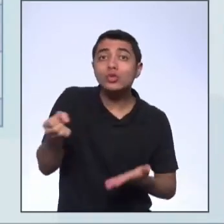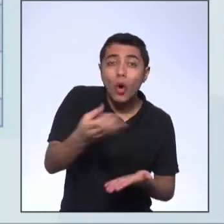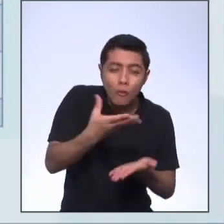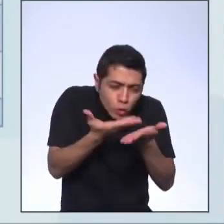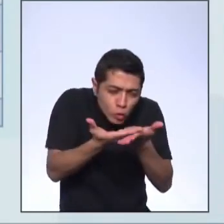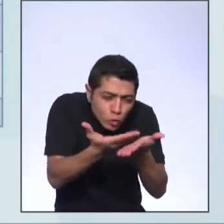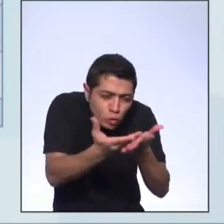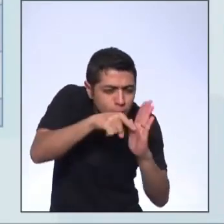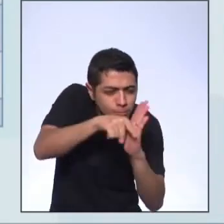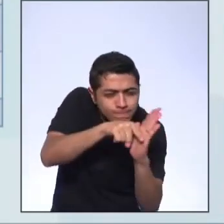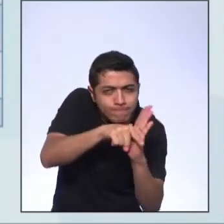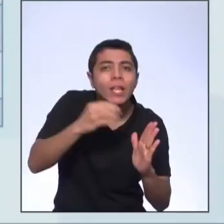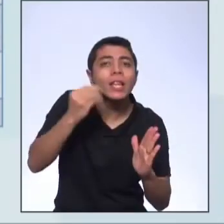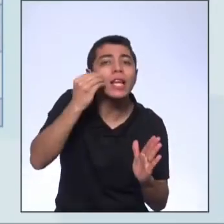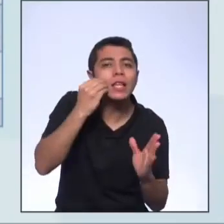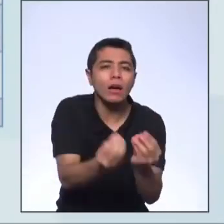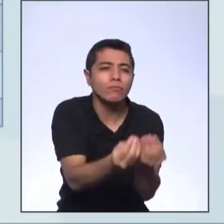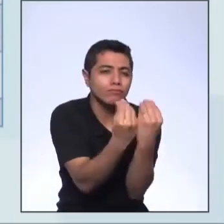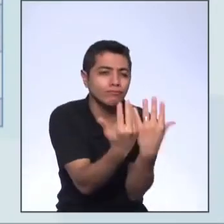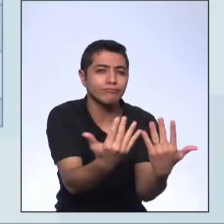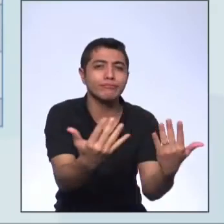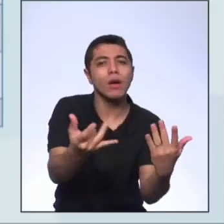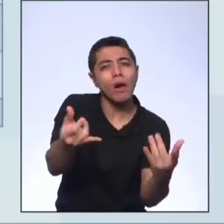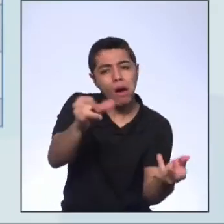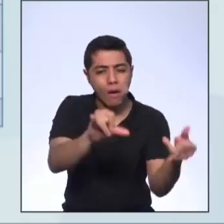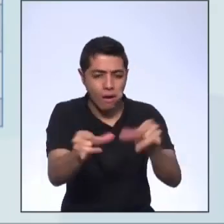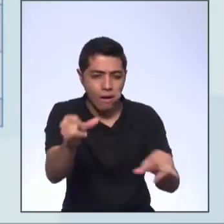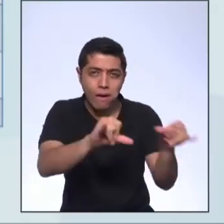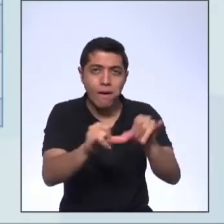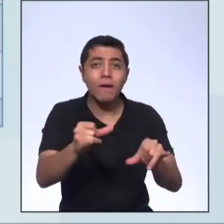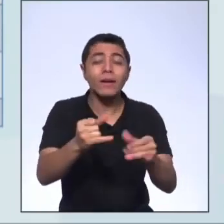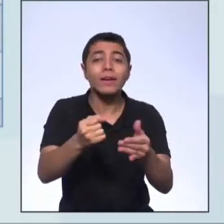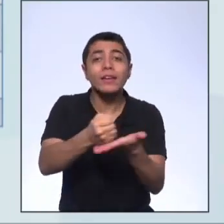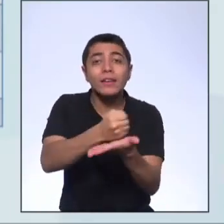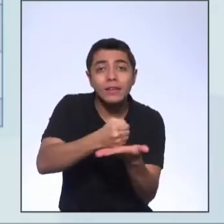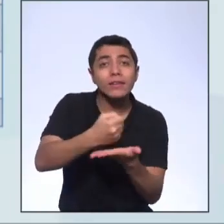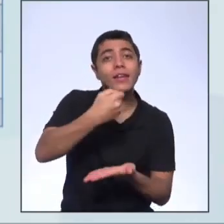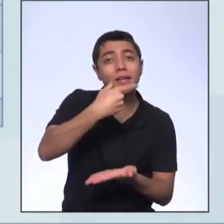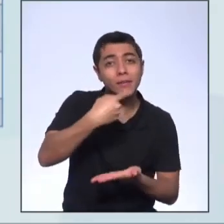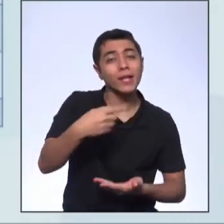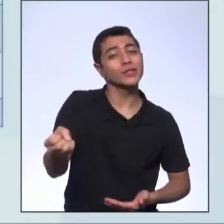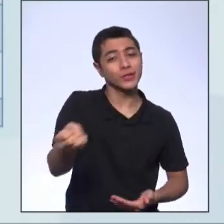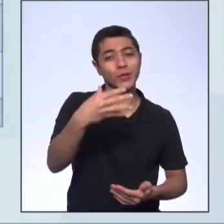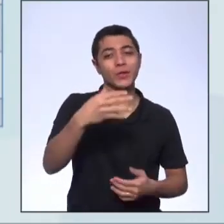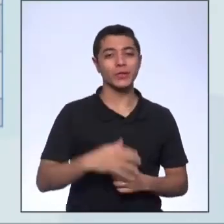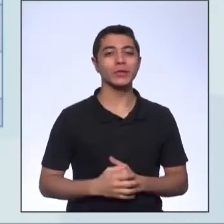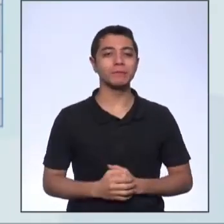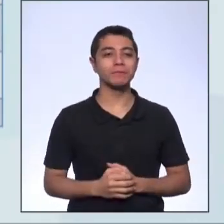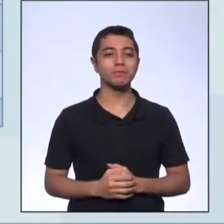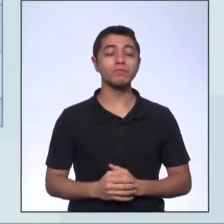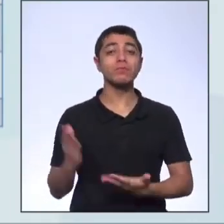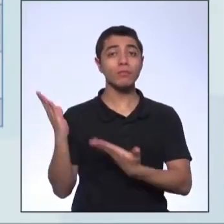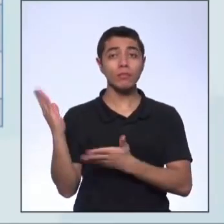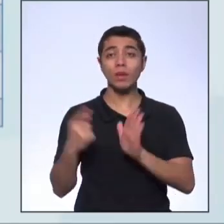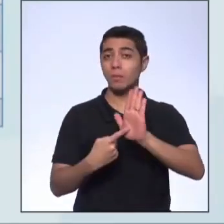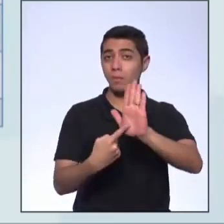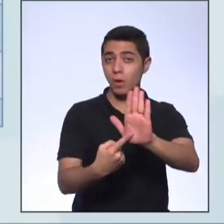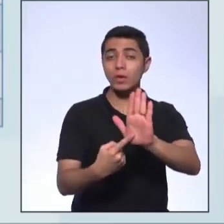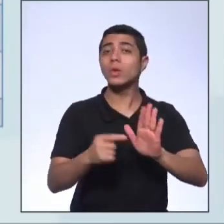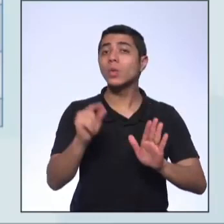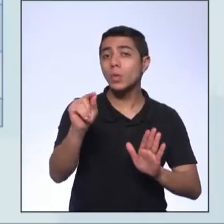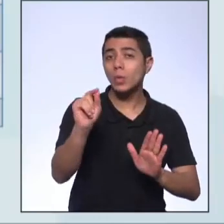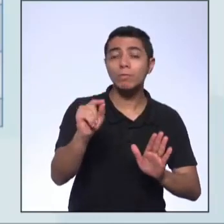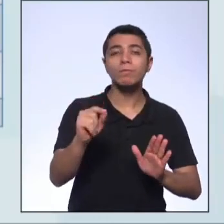novos medicamentos, tá? Então aqui a gente tem uma questão que é para a gente fazer uma associação das características